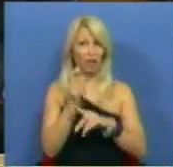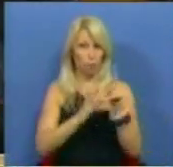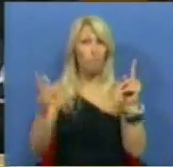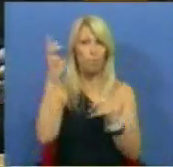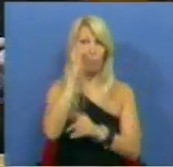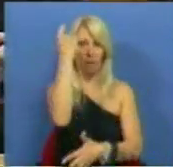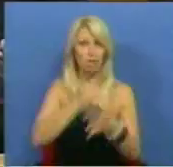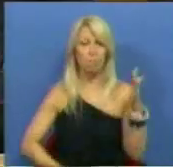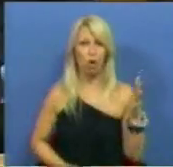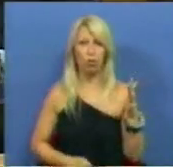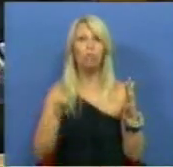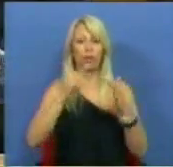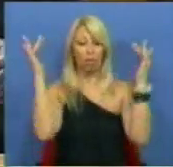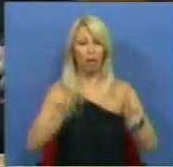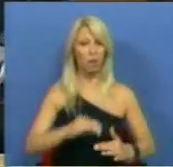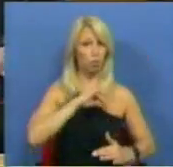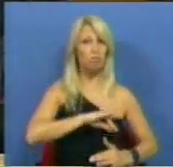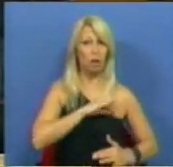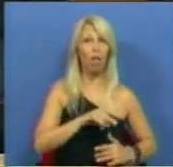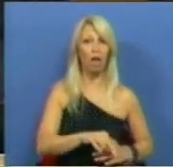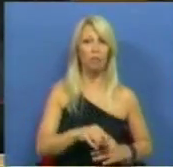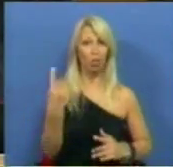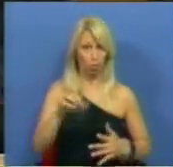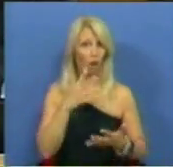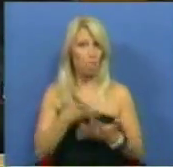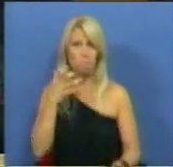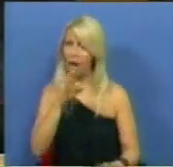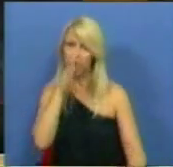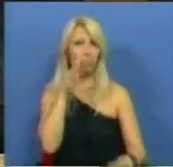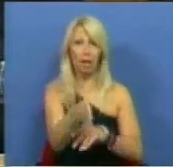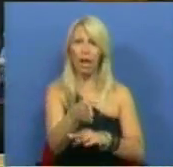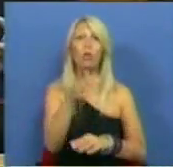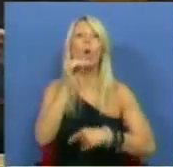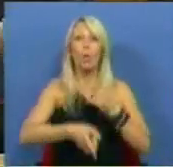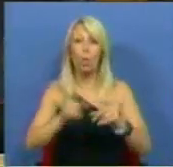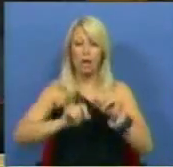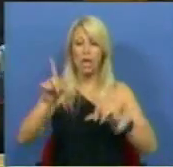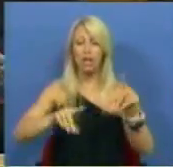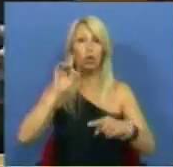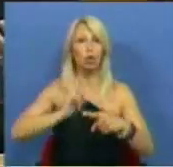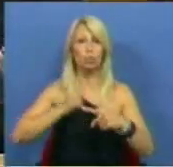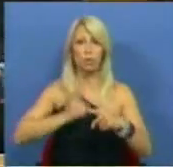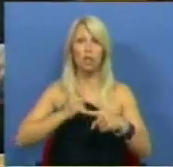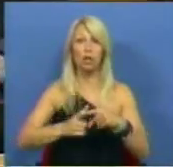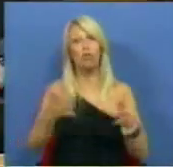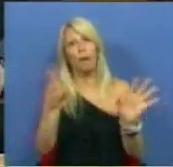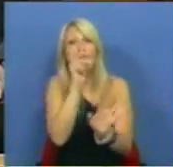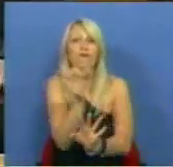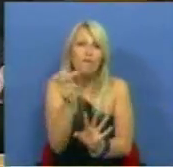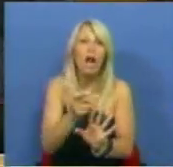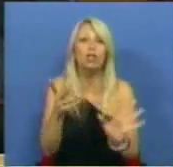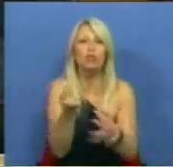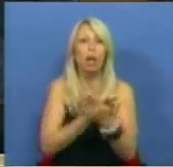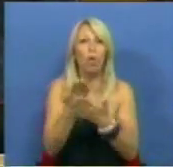impostos e através da redução dos salários, terá impacto direto nestes que eram os indicadores positivos, embora frágeis, da